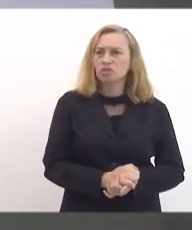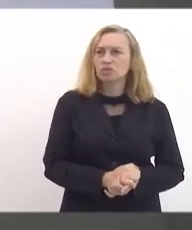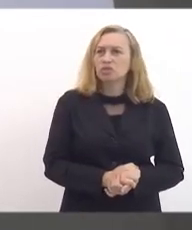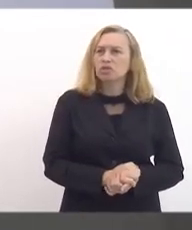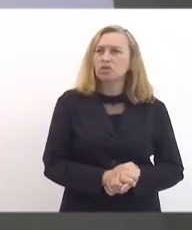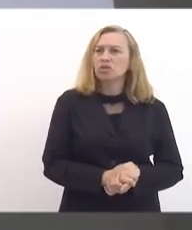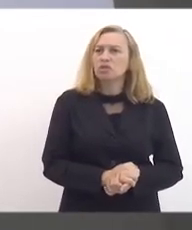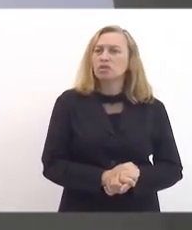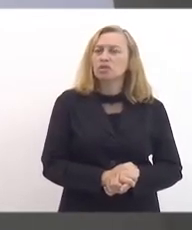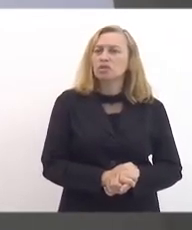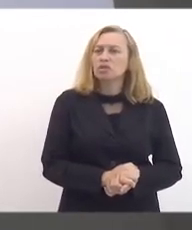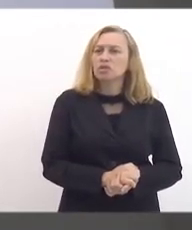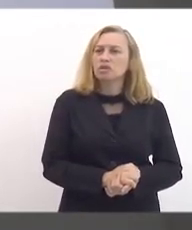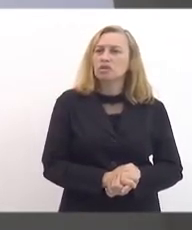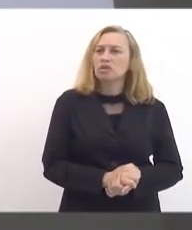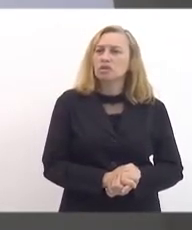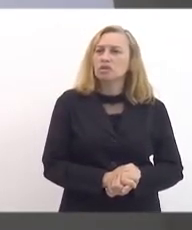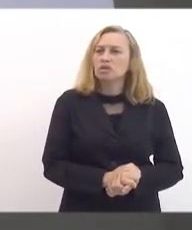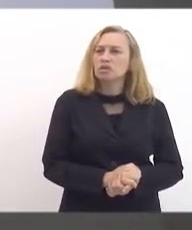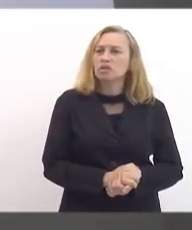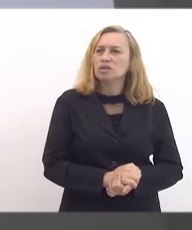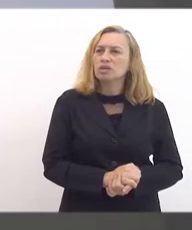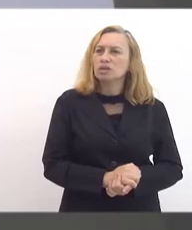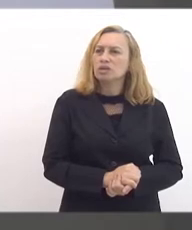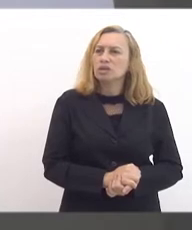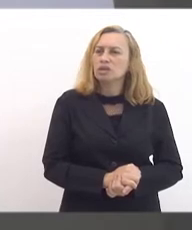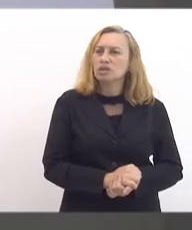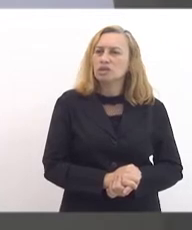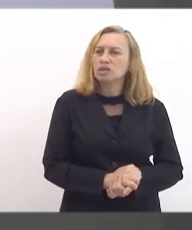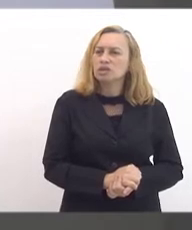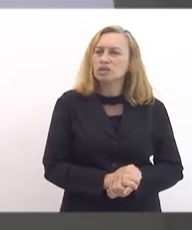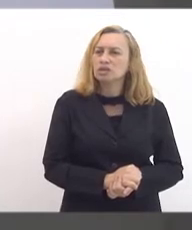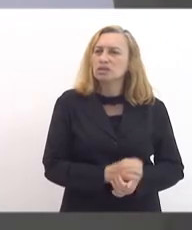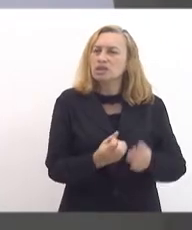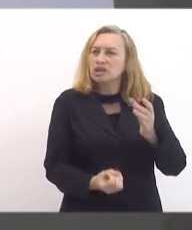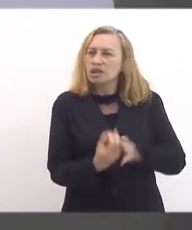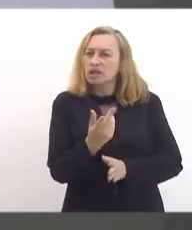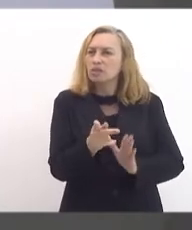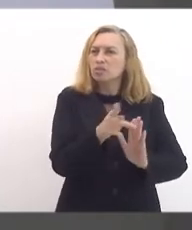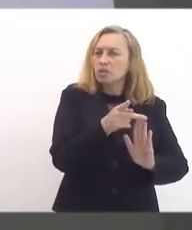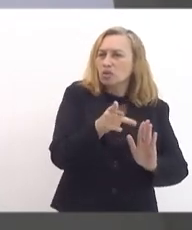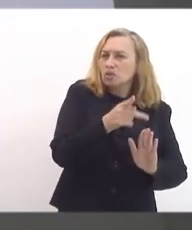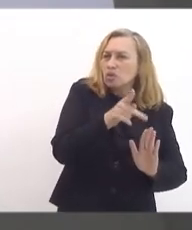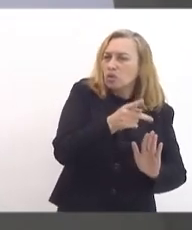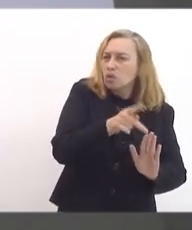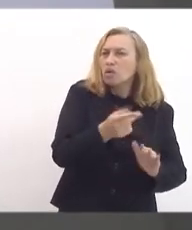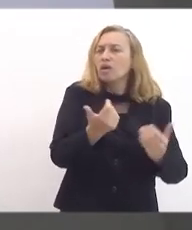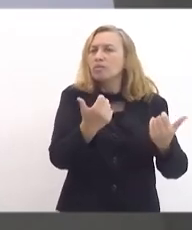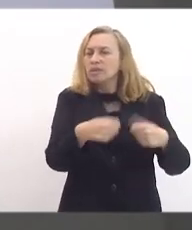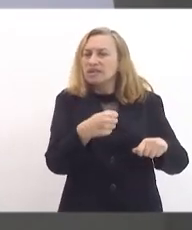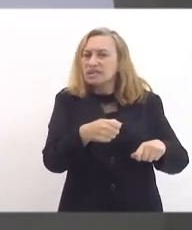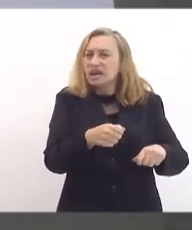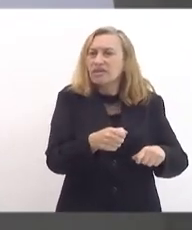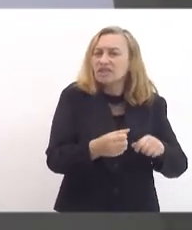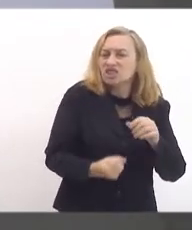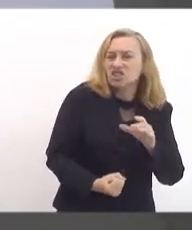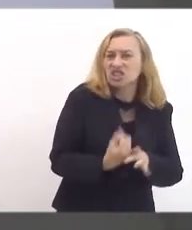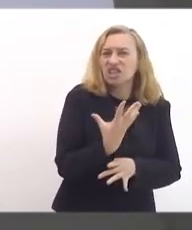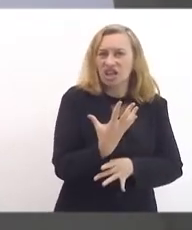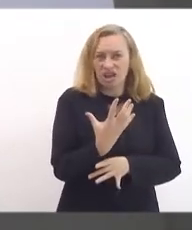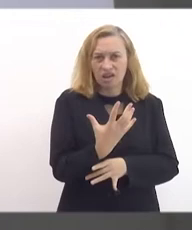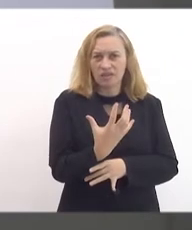individualmente a contribuinte que fazem protocolo Então a gente tem que com teria que construir